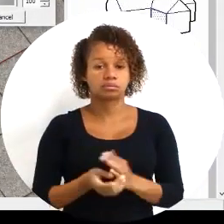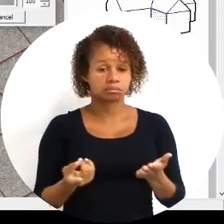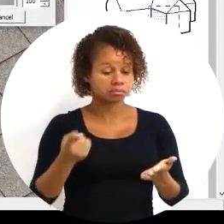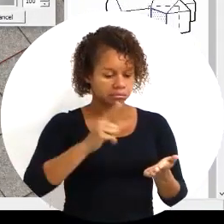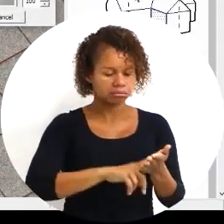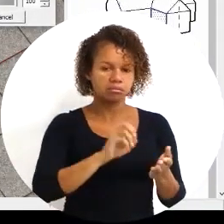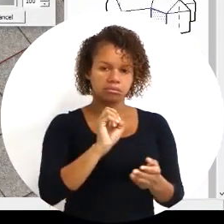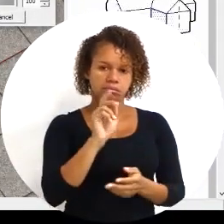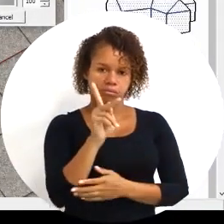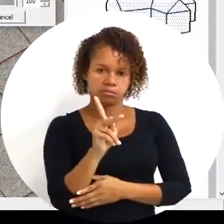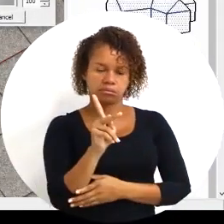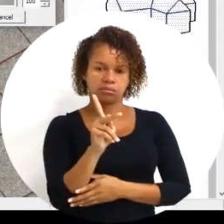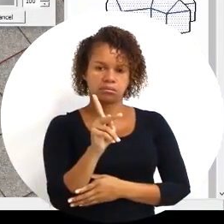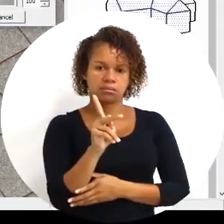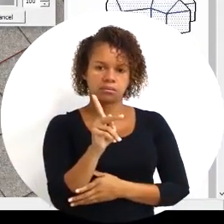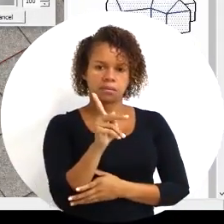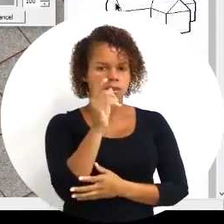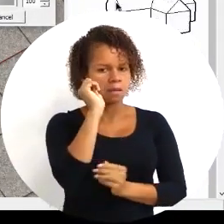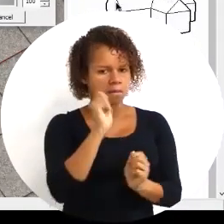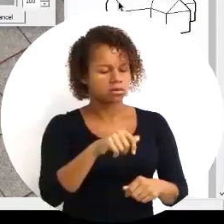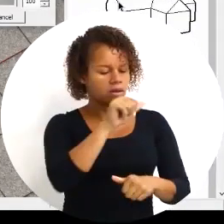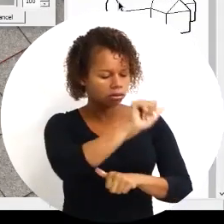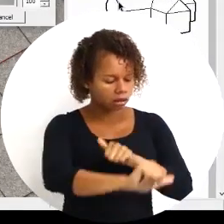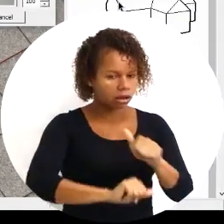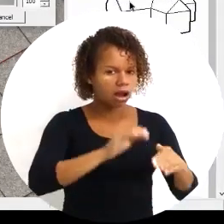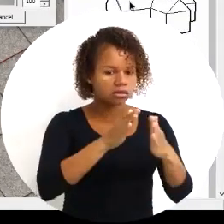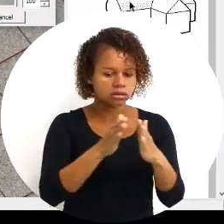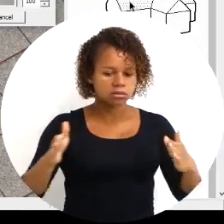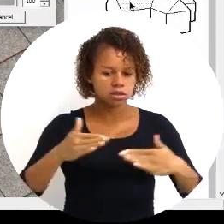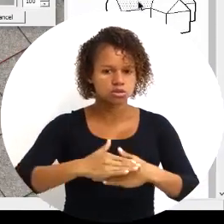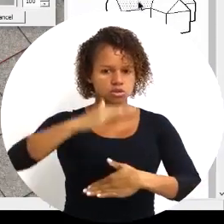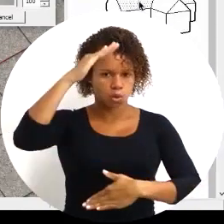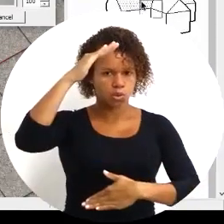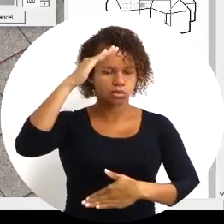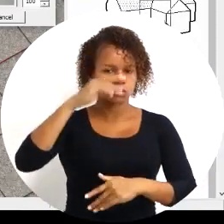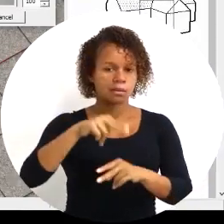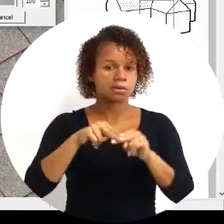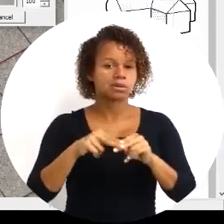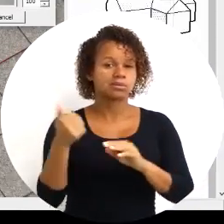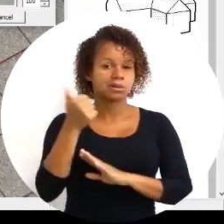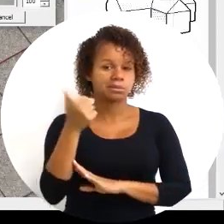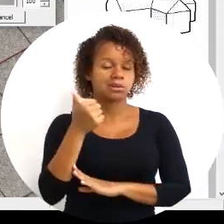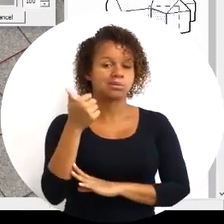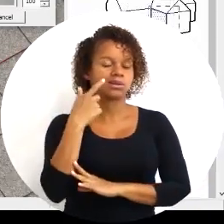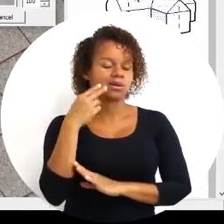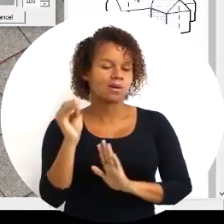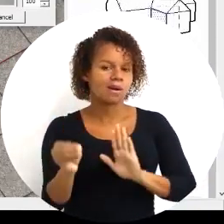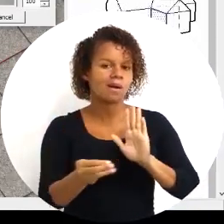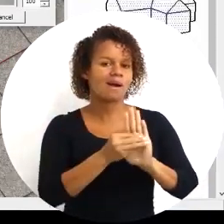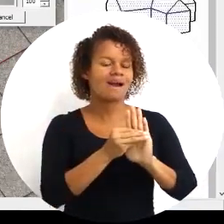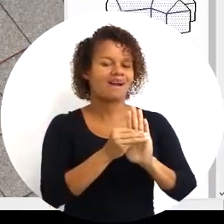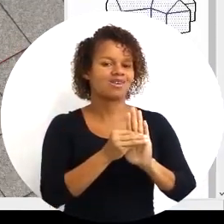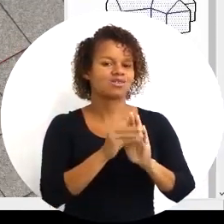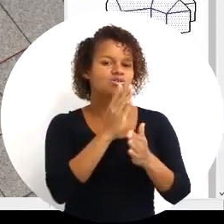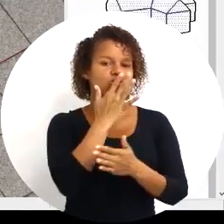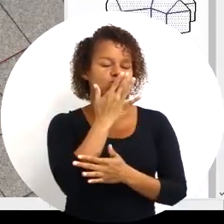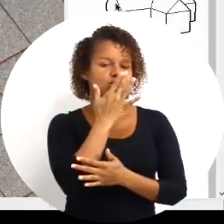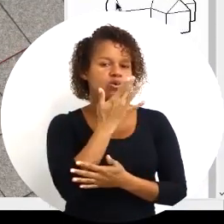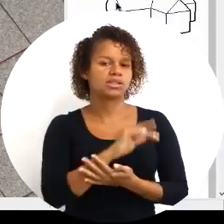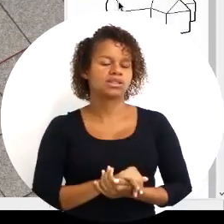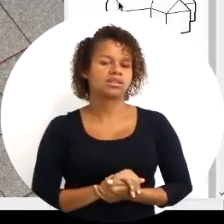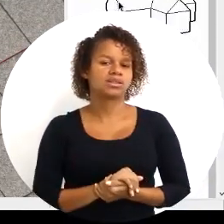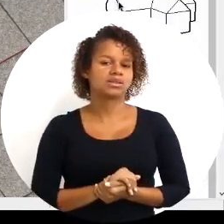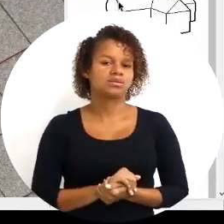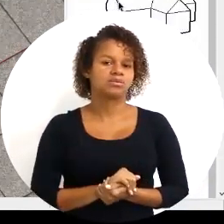residência. Eu clico em OK. Eu posso alterar as dimensões, mas primeiro nós vamos aplicar, posso alterar as